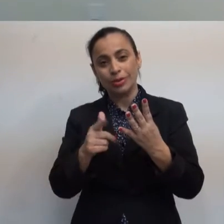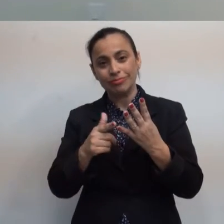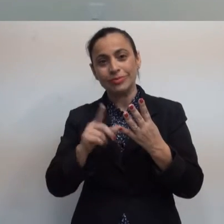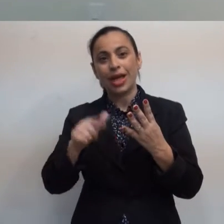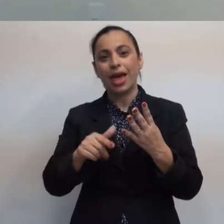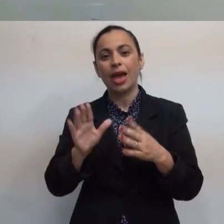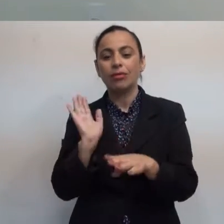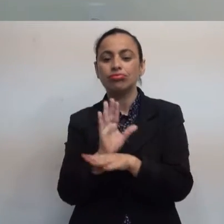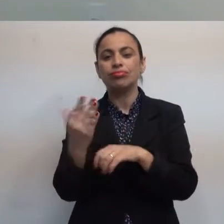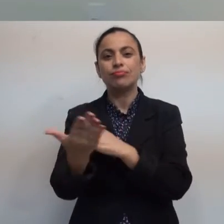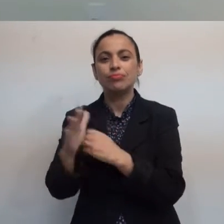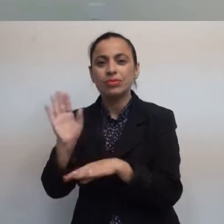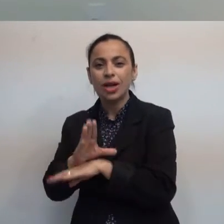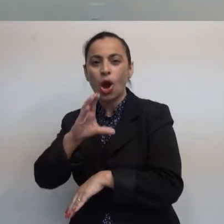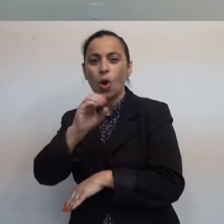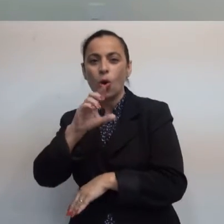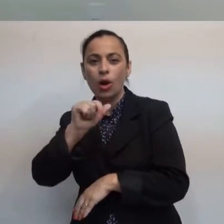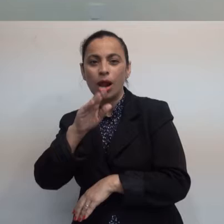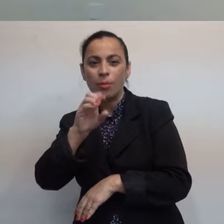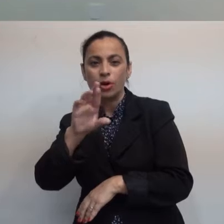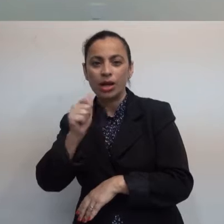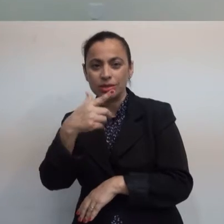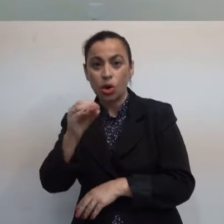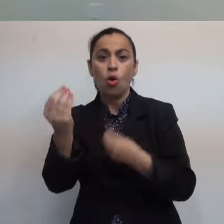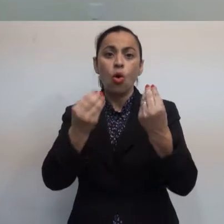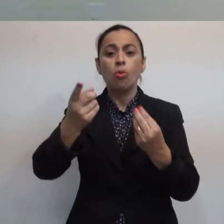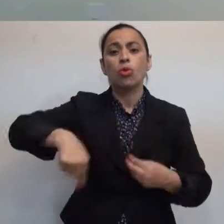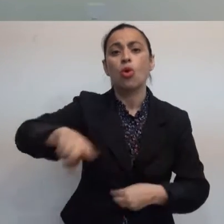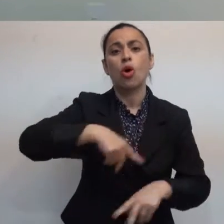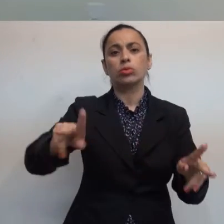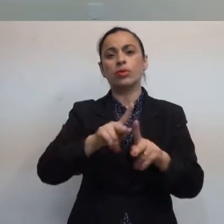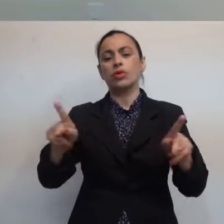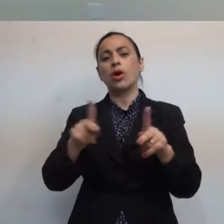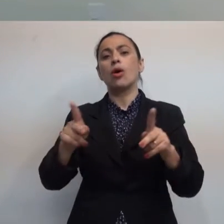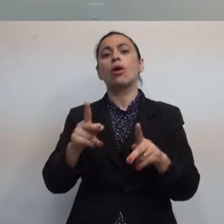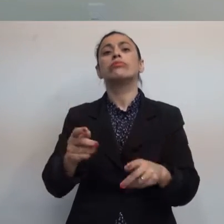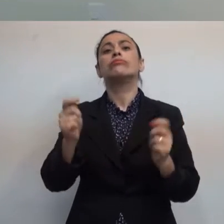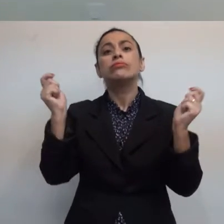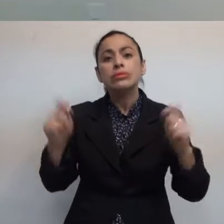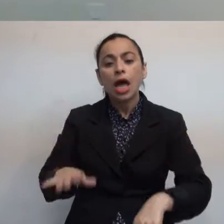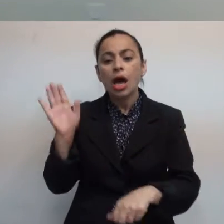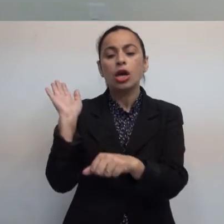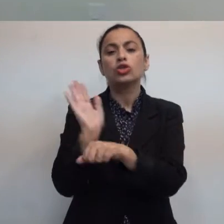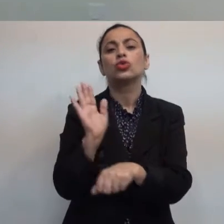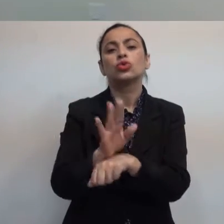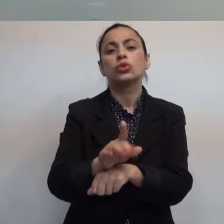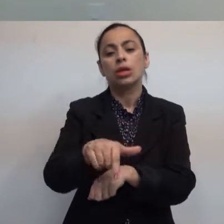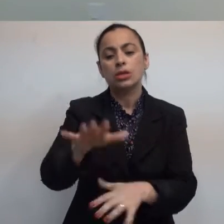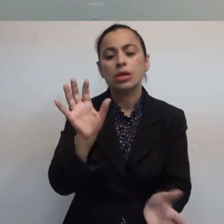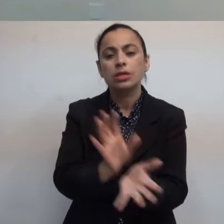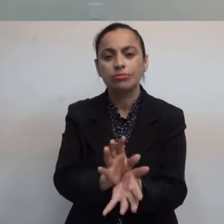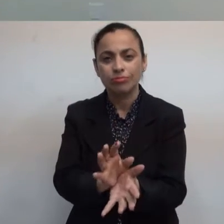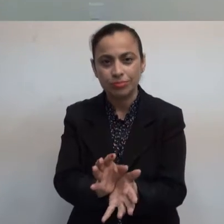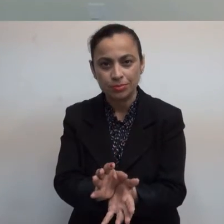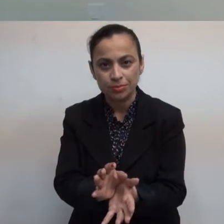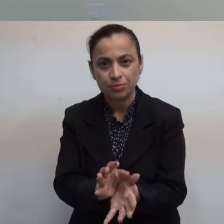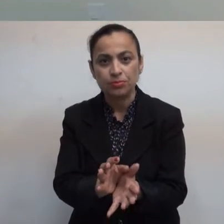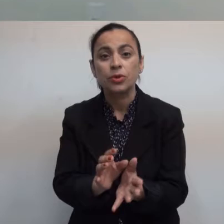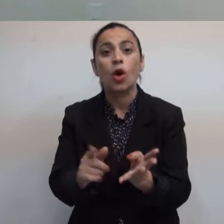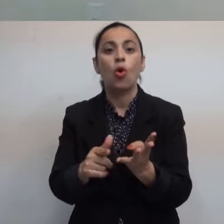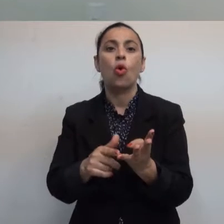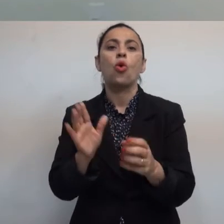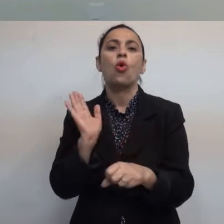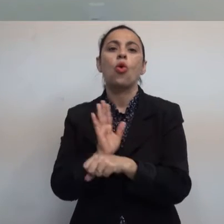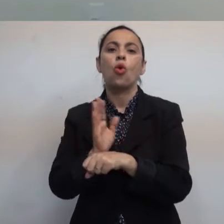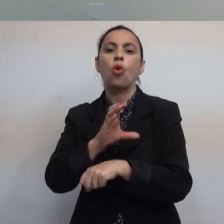E a última é a colaboração. Como que nós, professores, podemos ajudar nessa